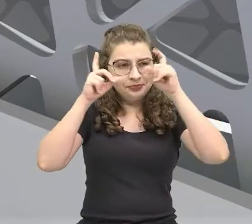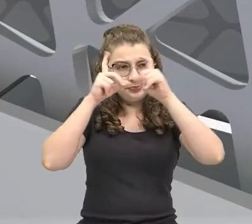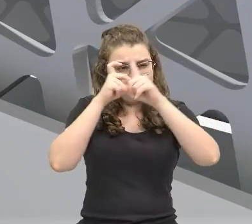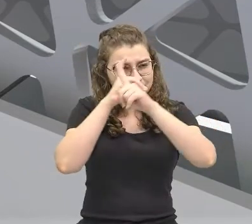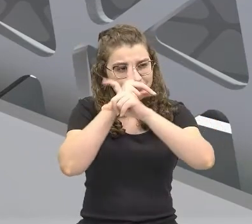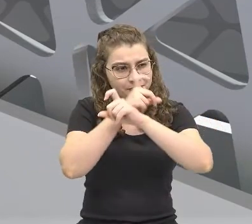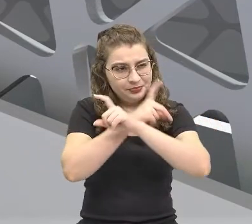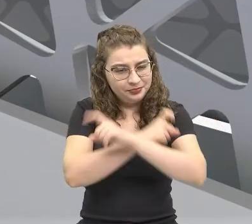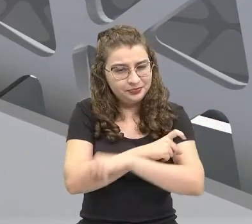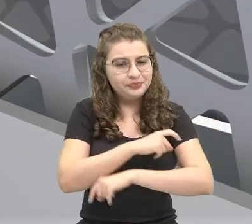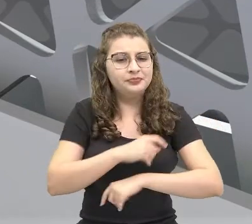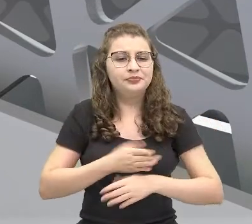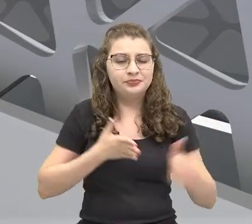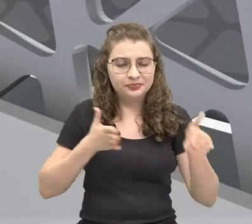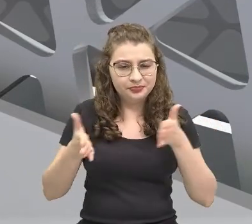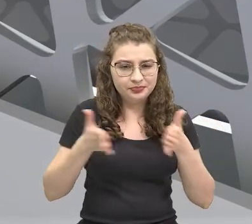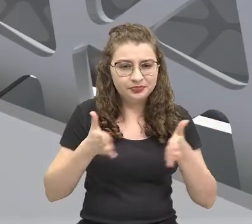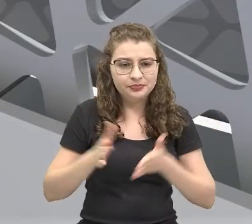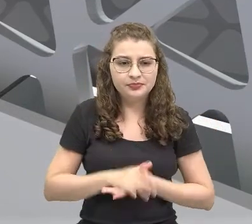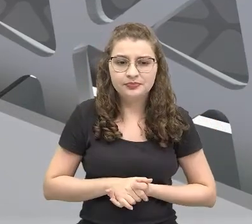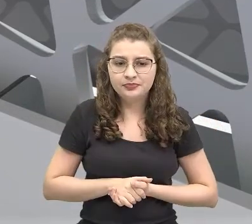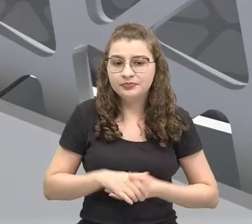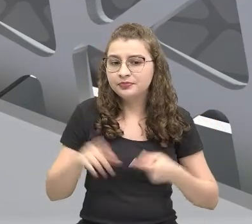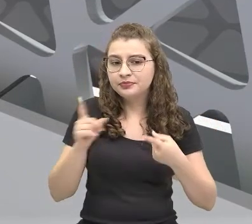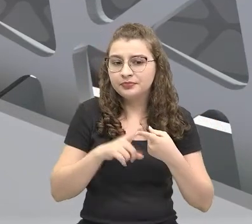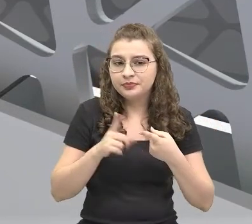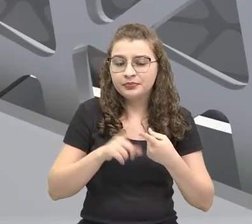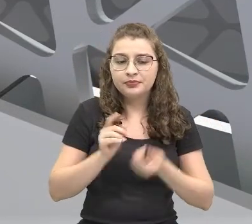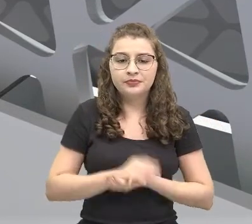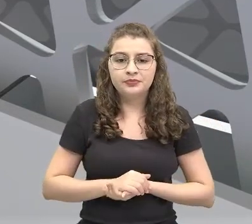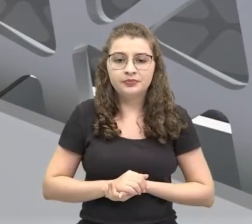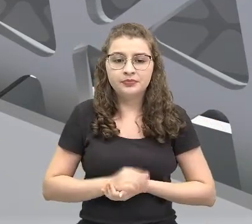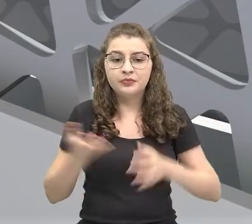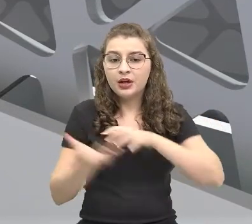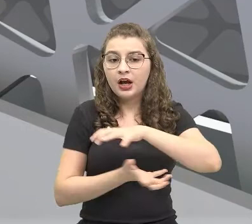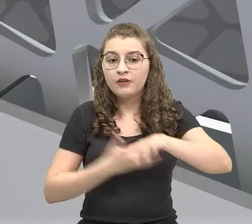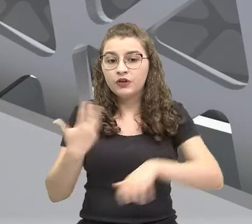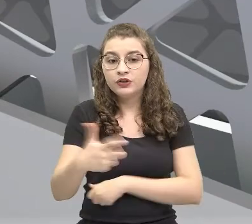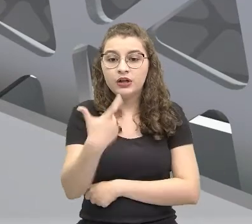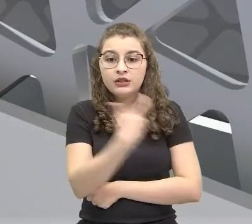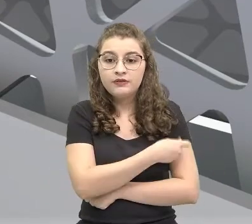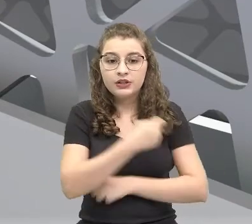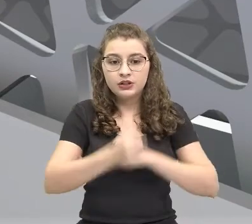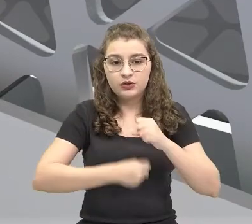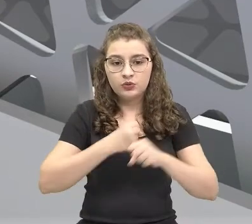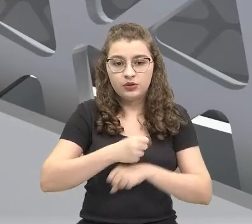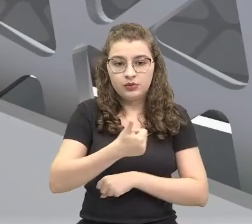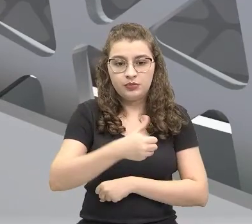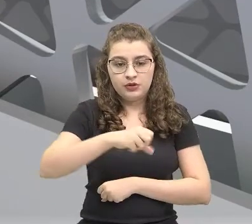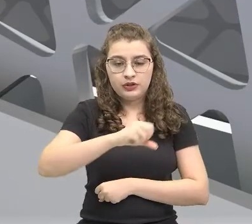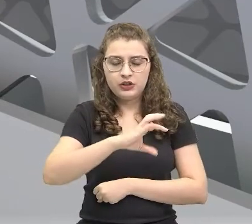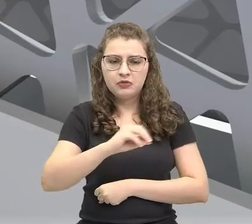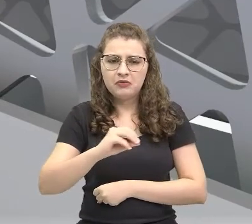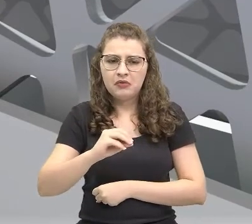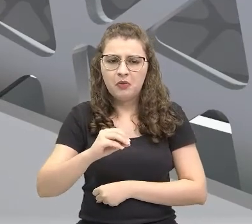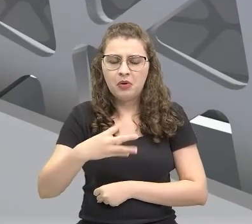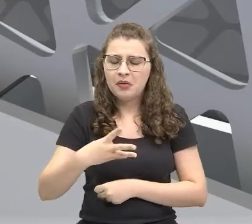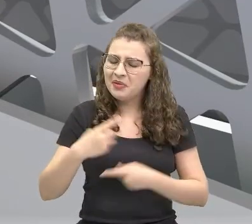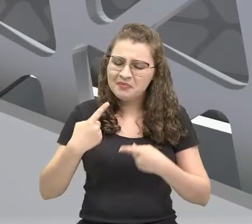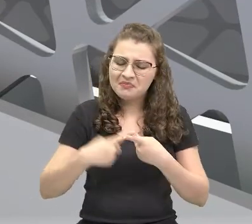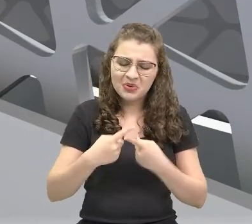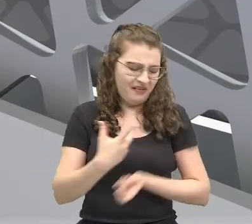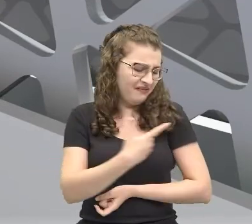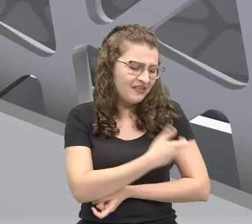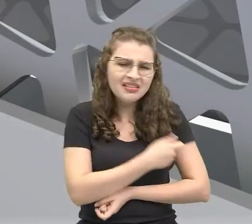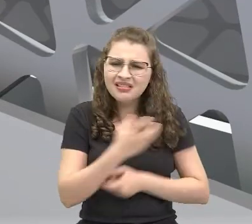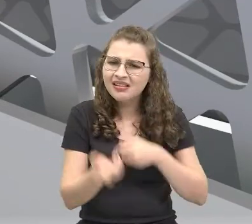naquele momento. E eu vou começar pela revolta da vacina, em 1904. Por que houve a revolta da vacina? Porque